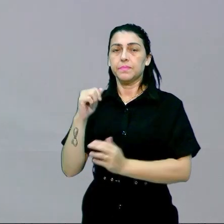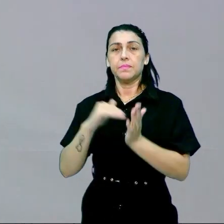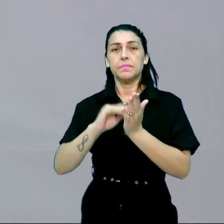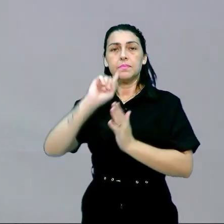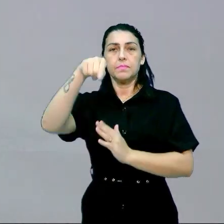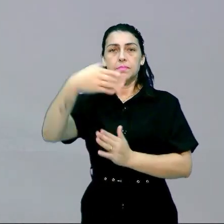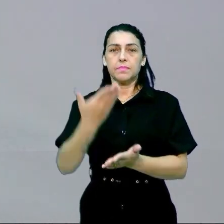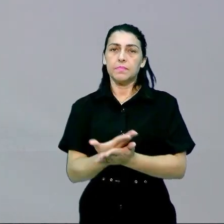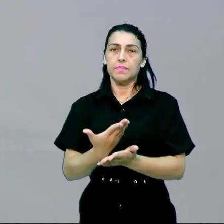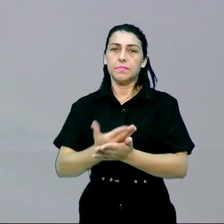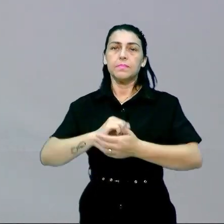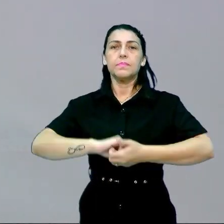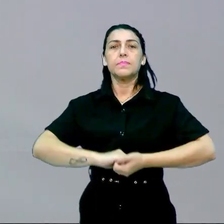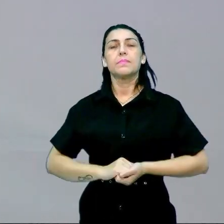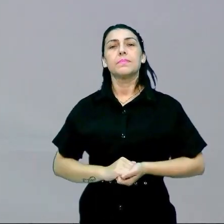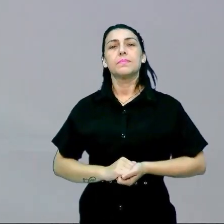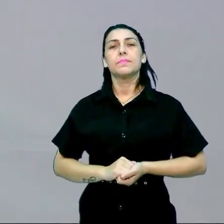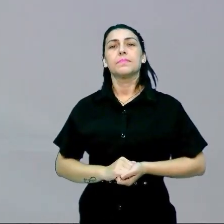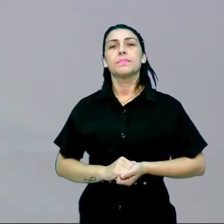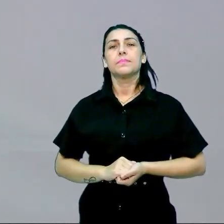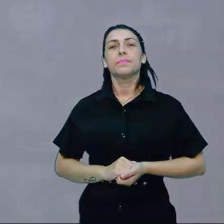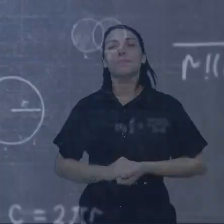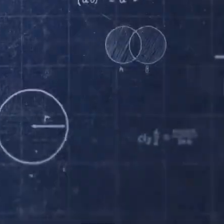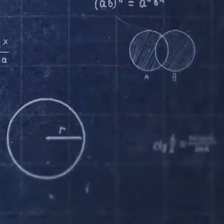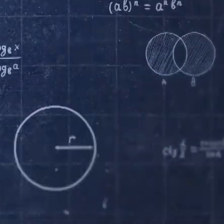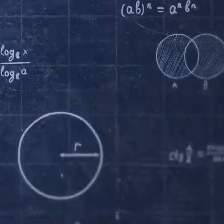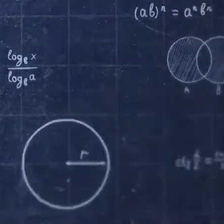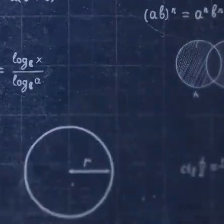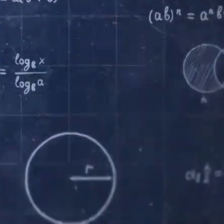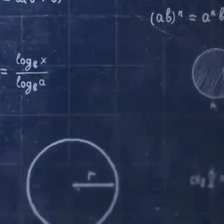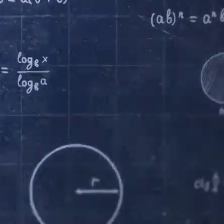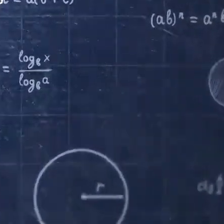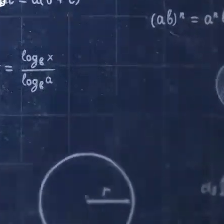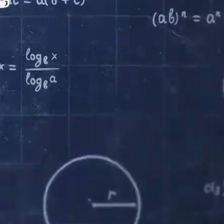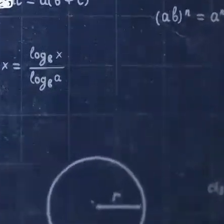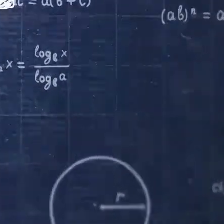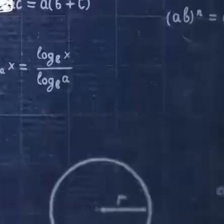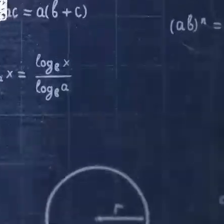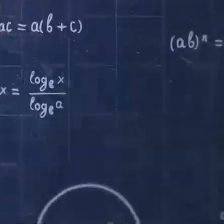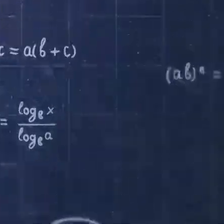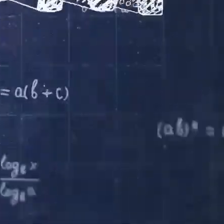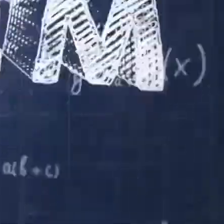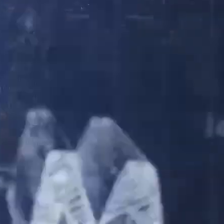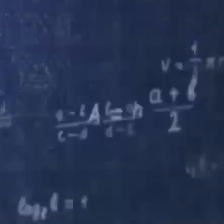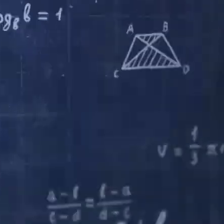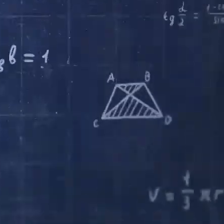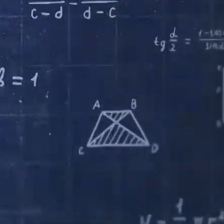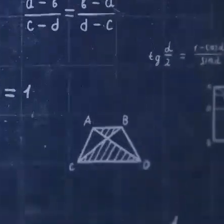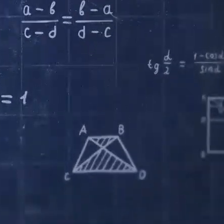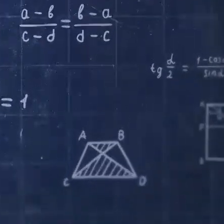e até a próxima aula.